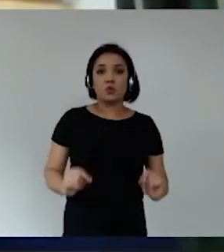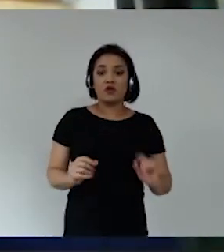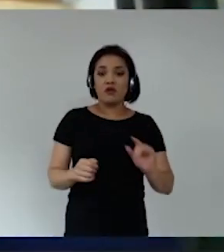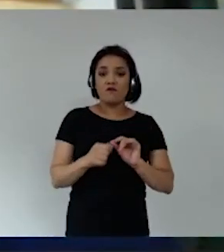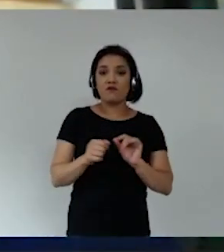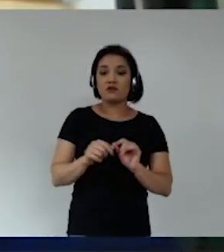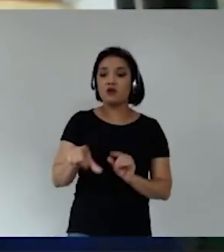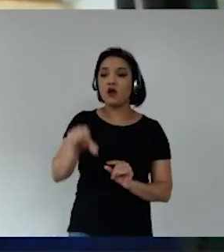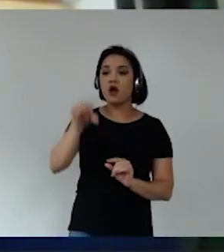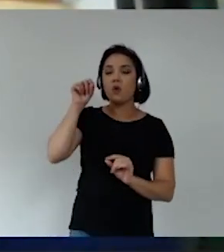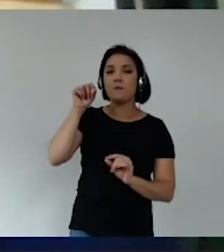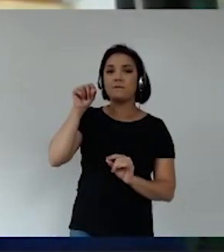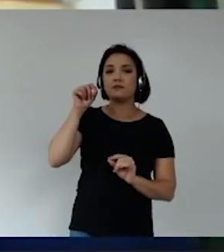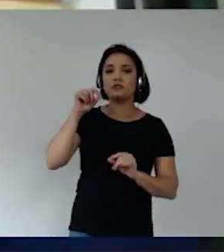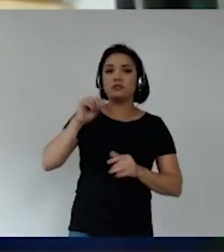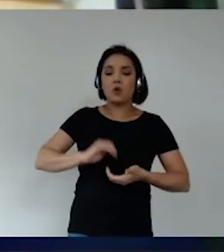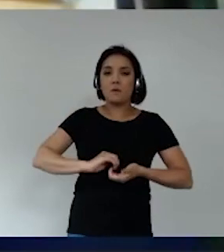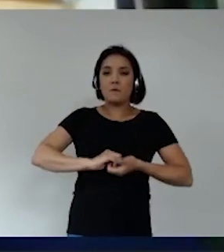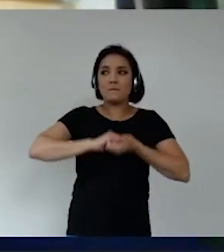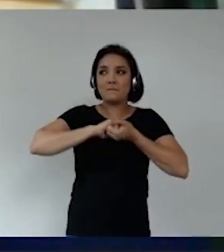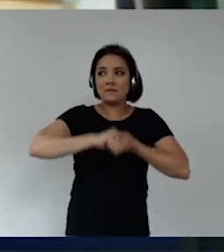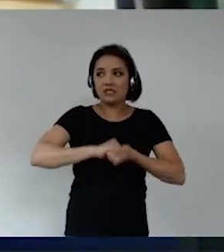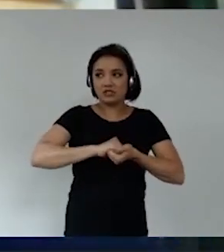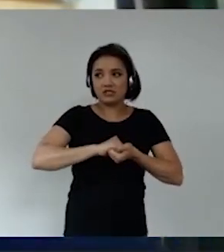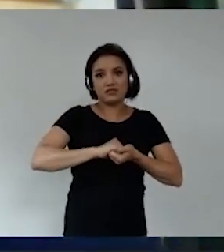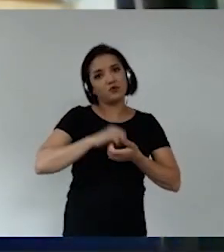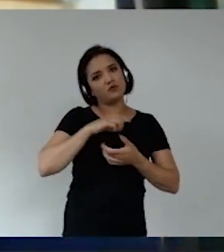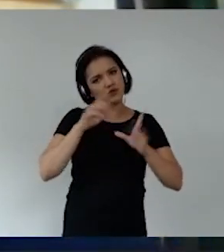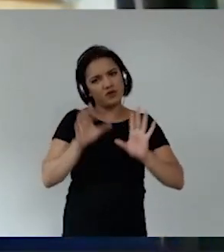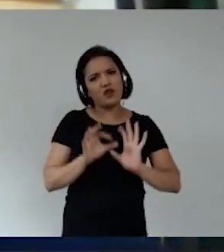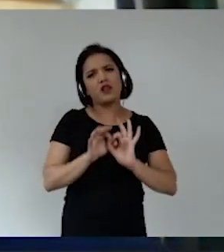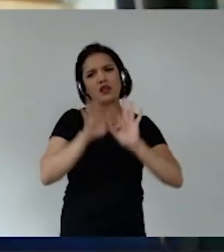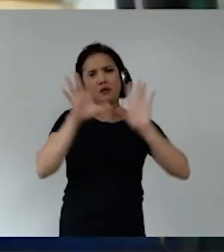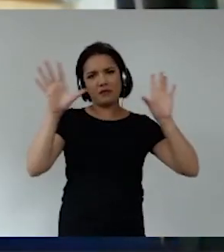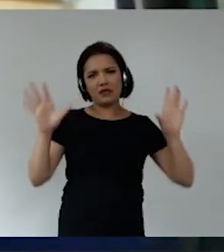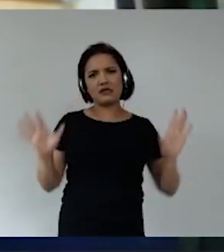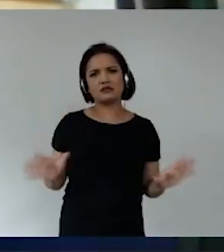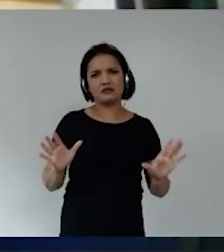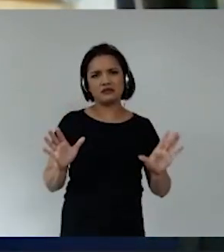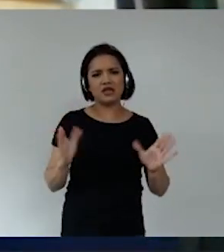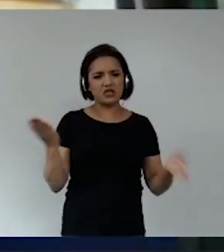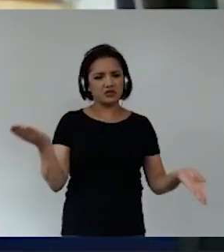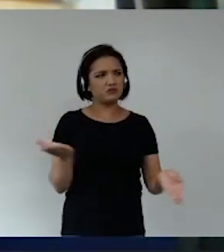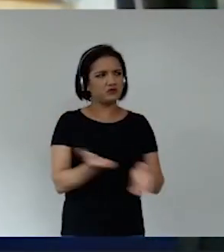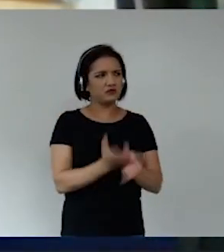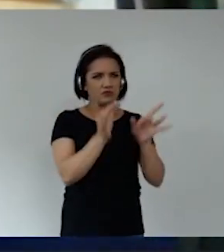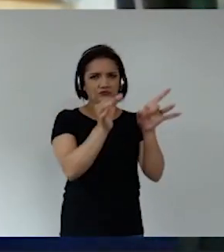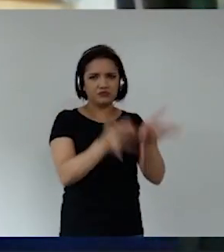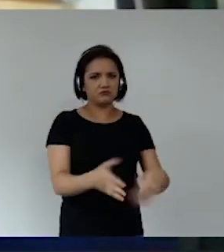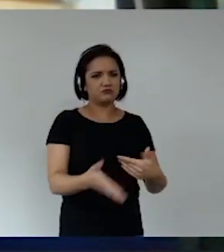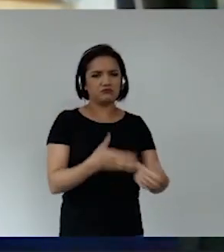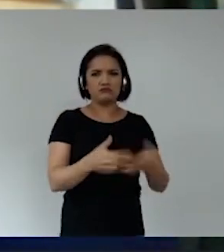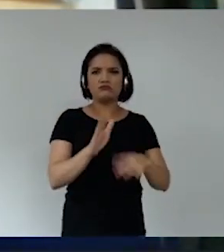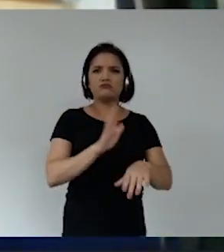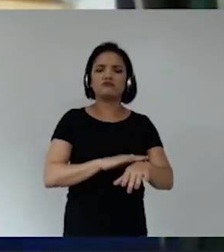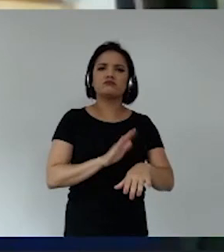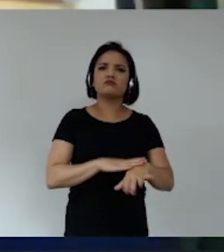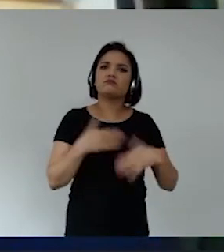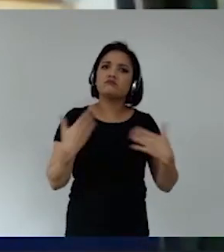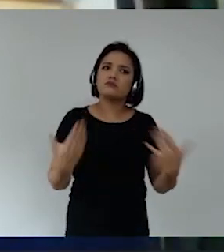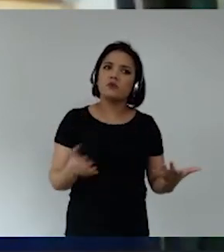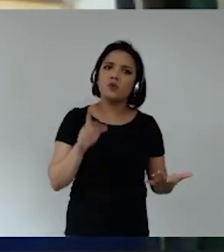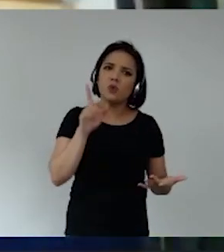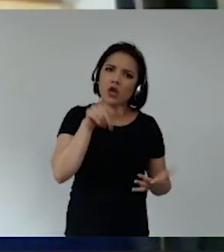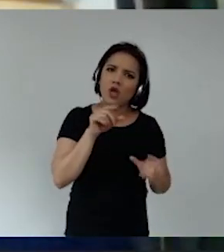façam a opção da mediação, tendo a liberdade de sair do processo a qualquer momento. Será que isto iria de